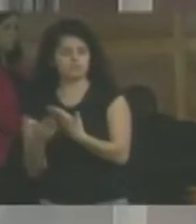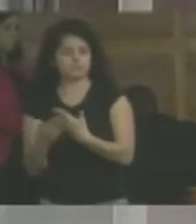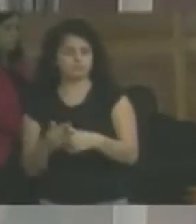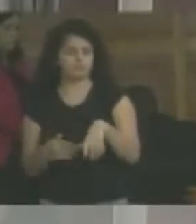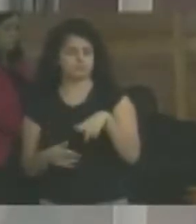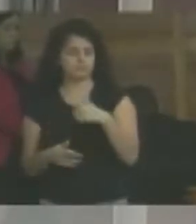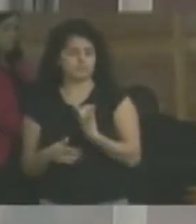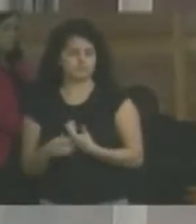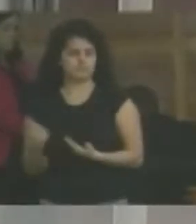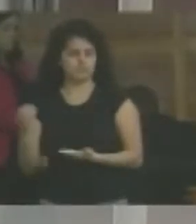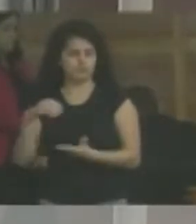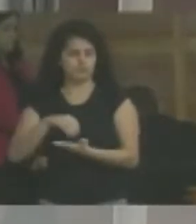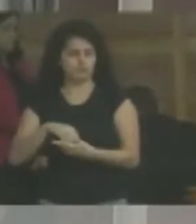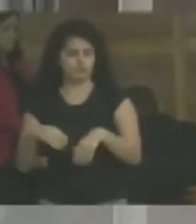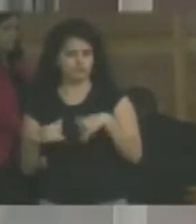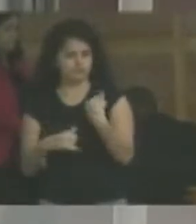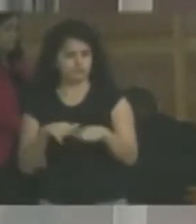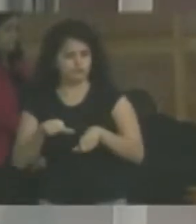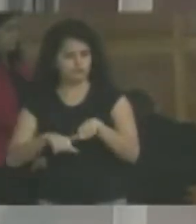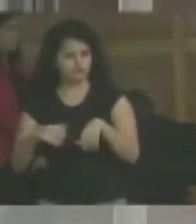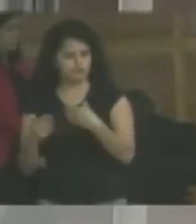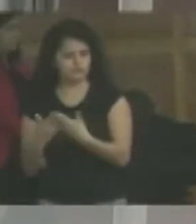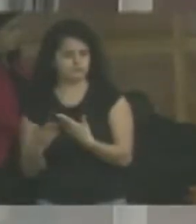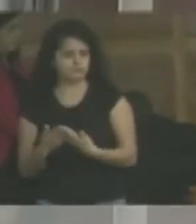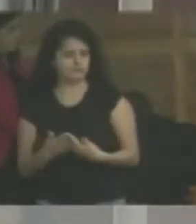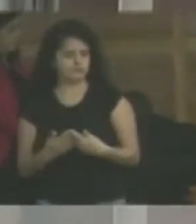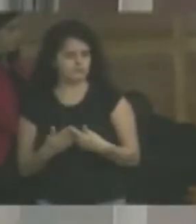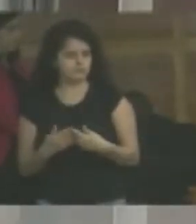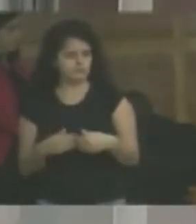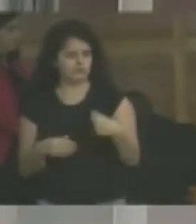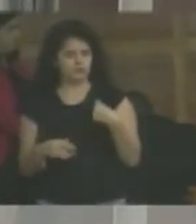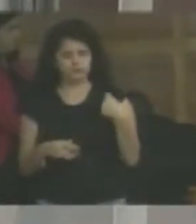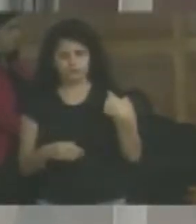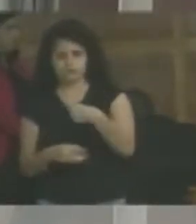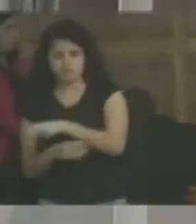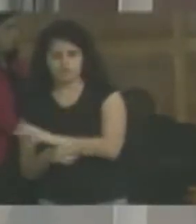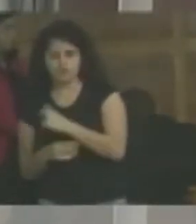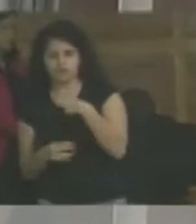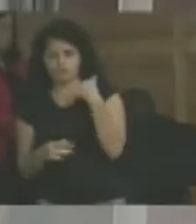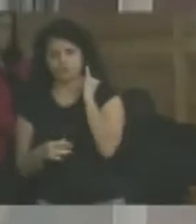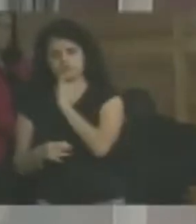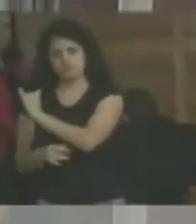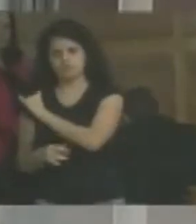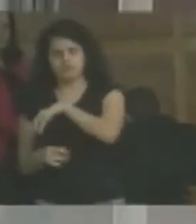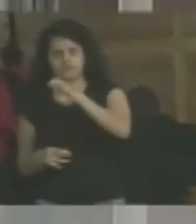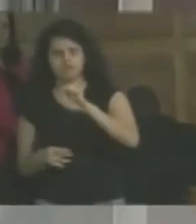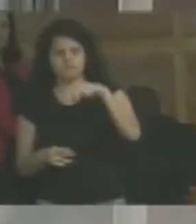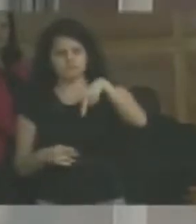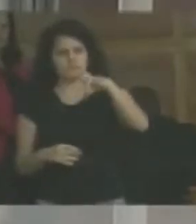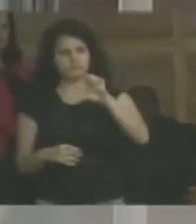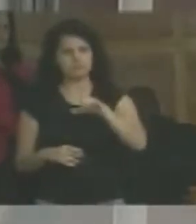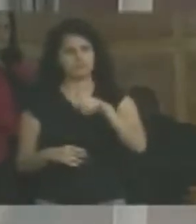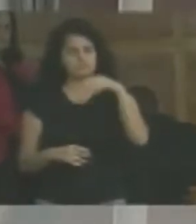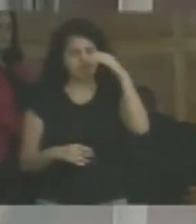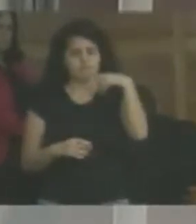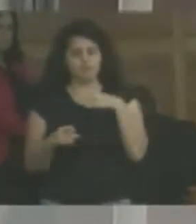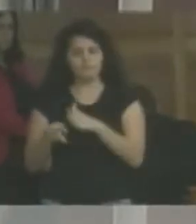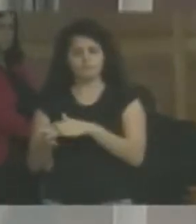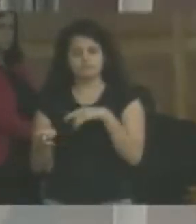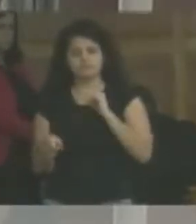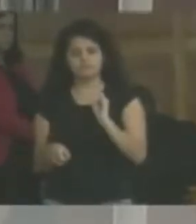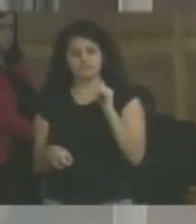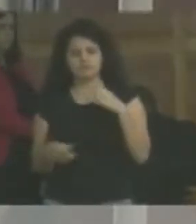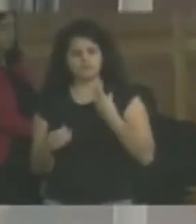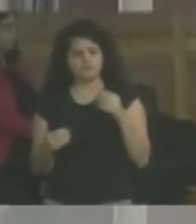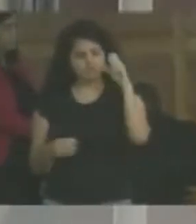contato. Eu mesmo, quando sair daqui, vou entrar em contato com a Cláudia, que fica lá em Niterói, da chefia da Enel, para querer saber com relação se está tão difícil diante da energia.